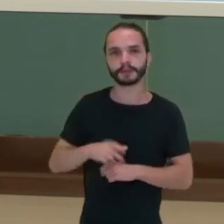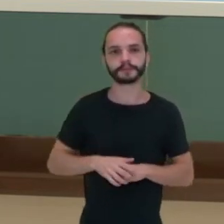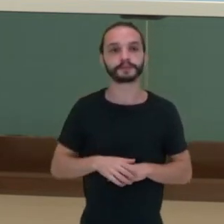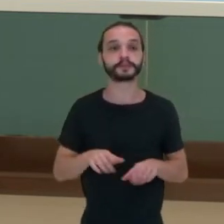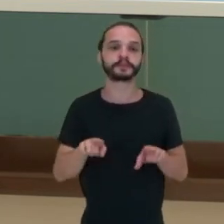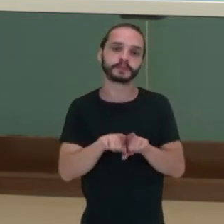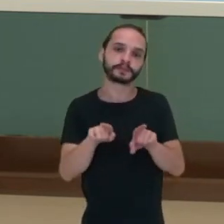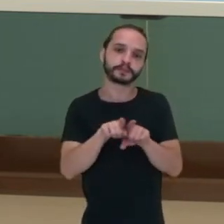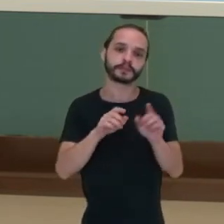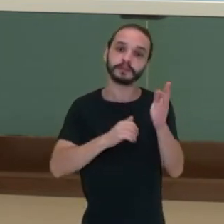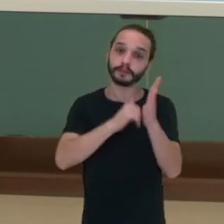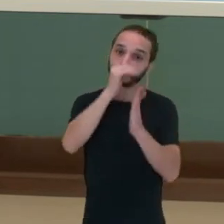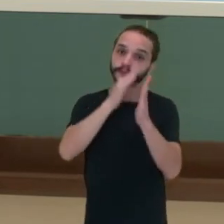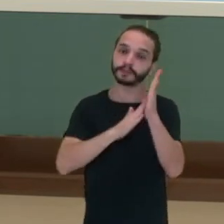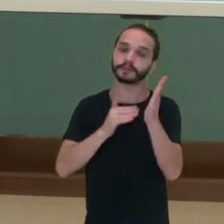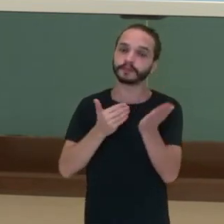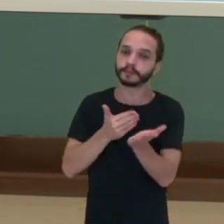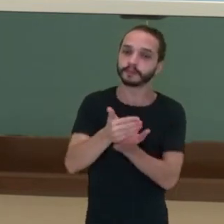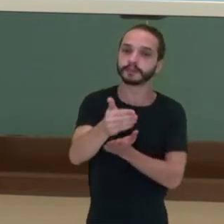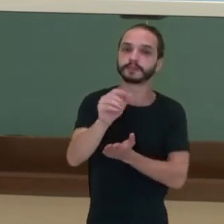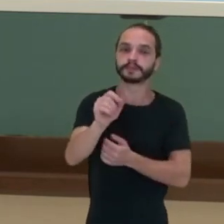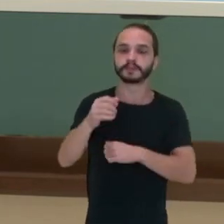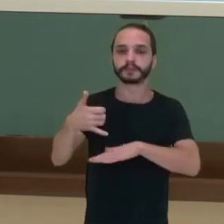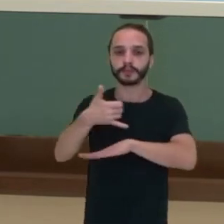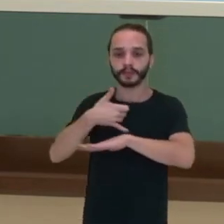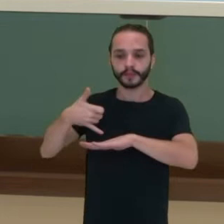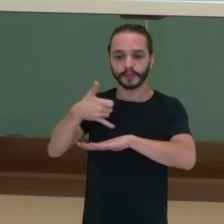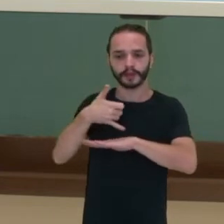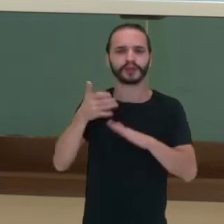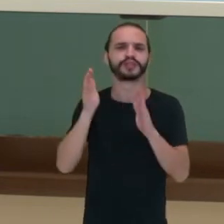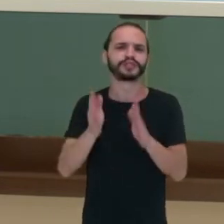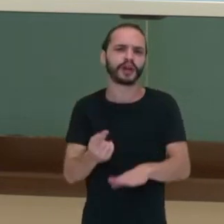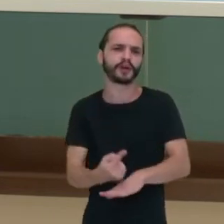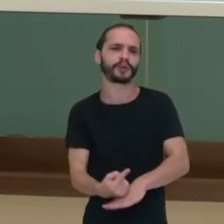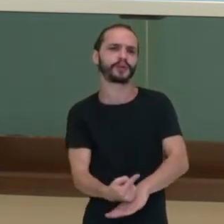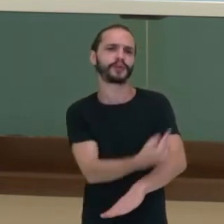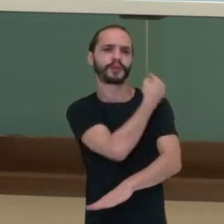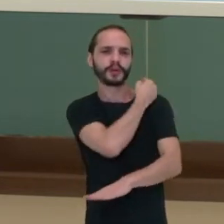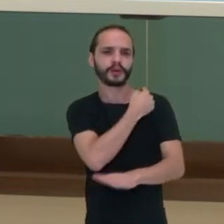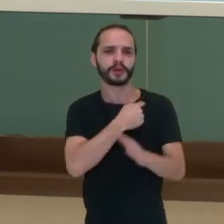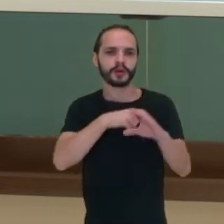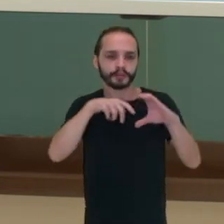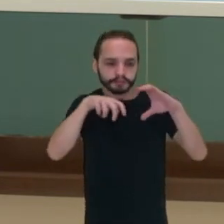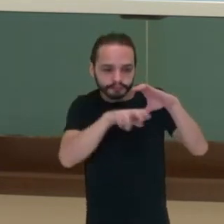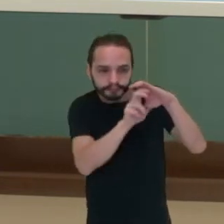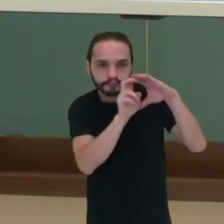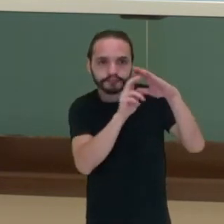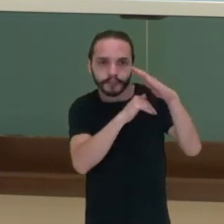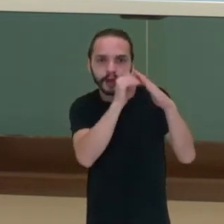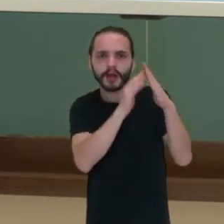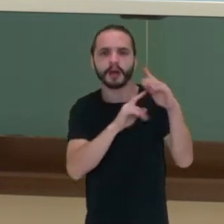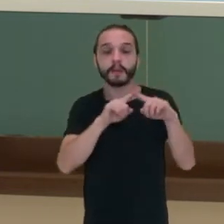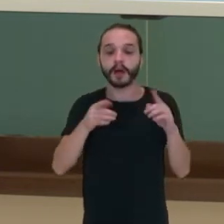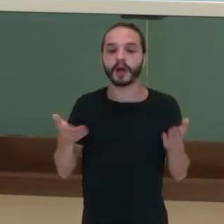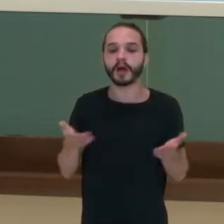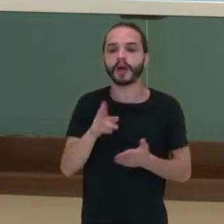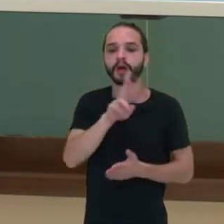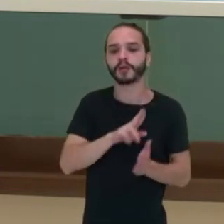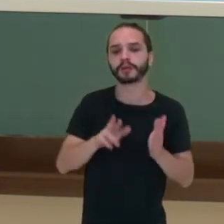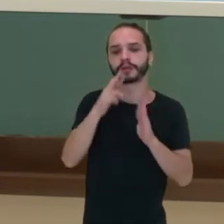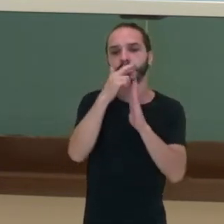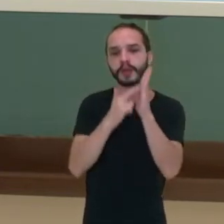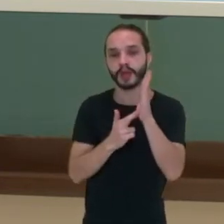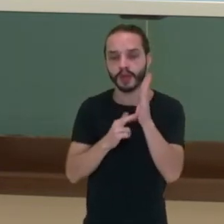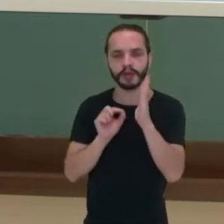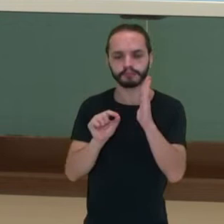do uso da pintura a óleo, sendo que a pintura a óleo existe desde a época rupestre, mas agora nesse momento vai ser utilizado como regra porque você